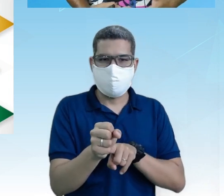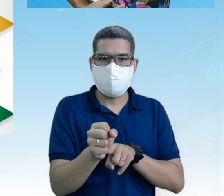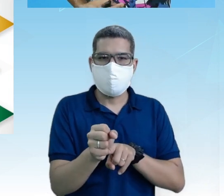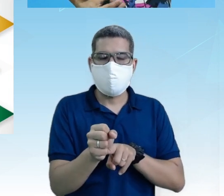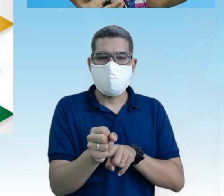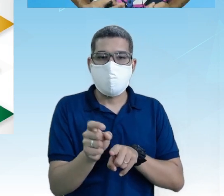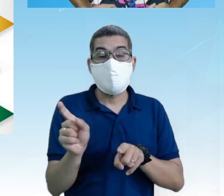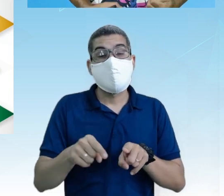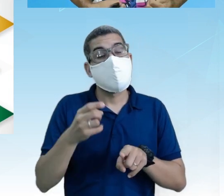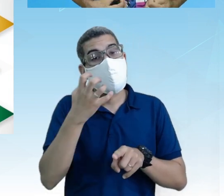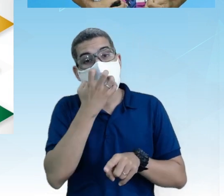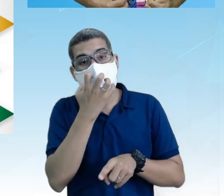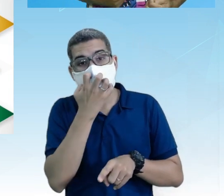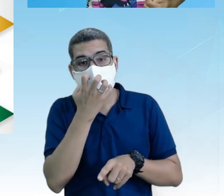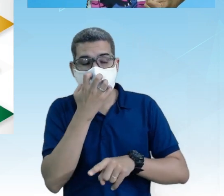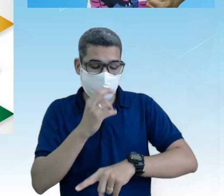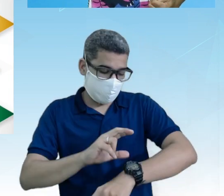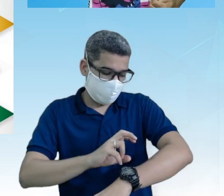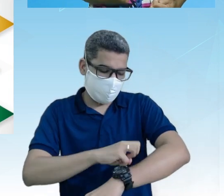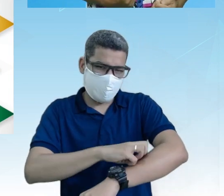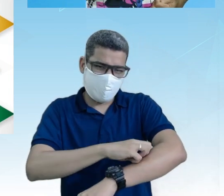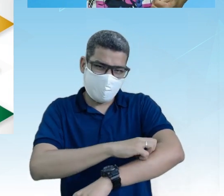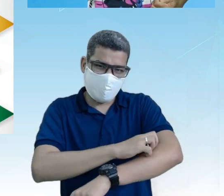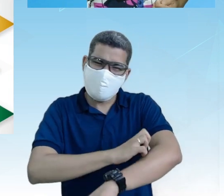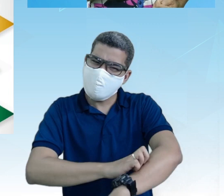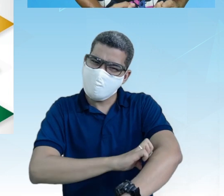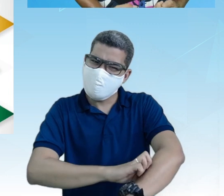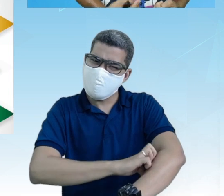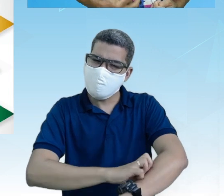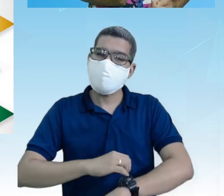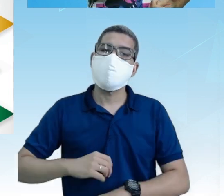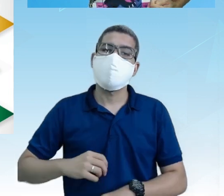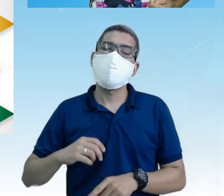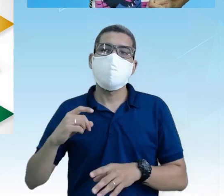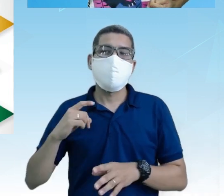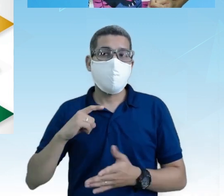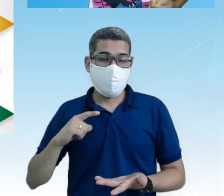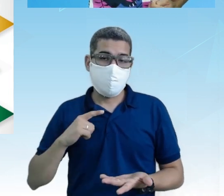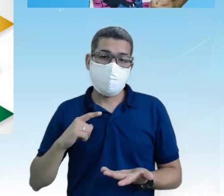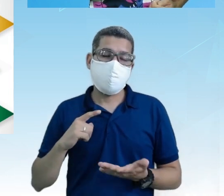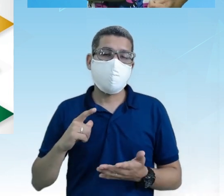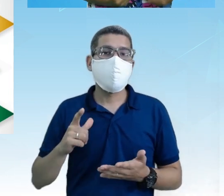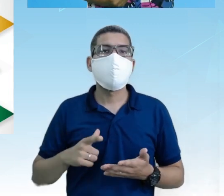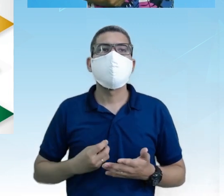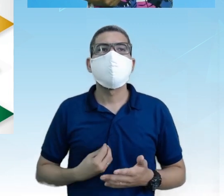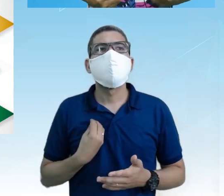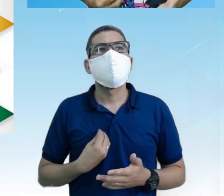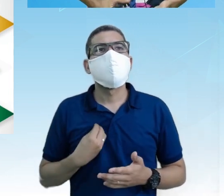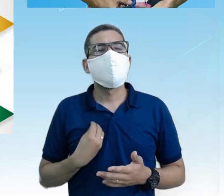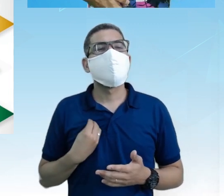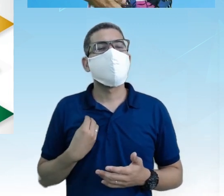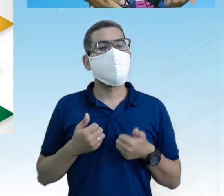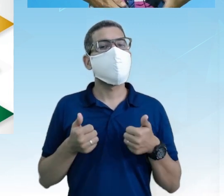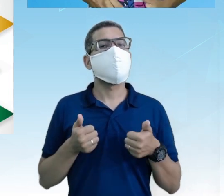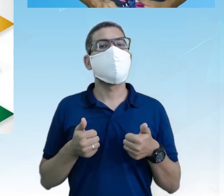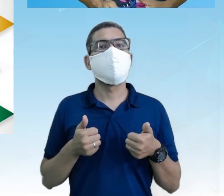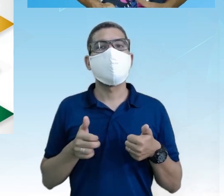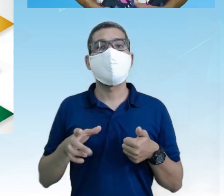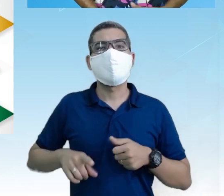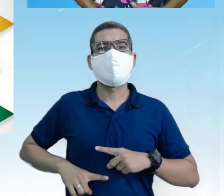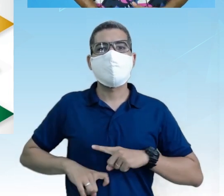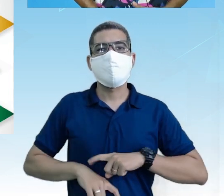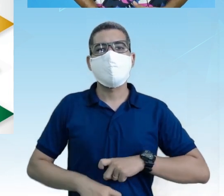diferentes, onde o indivíduo ele está justamente sobrevivendo, se nutrindo do nutriente